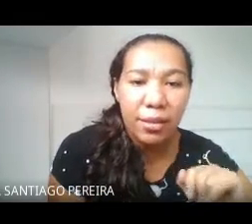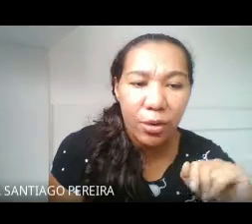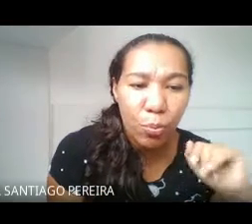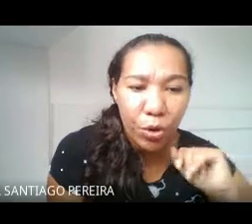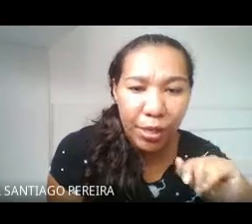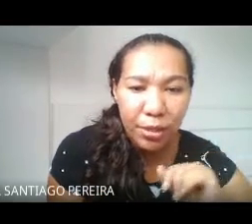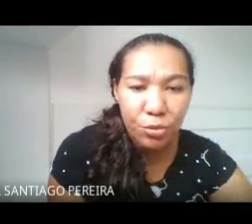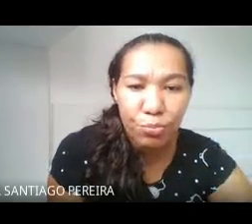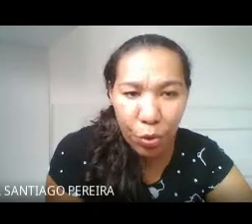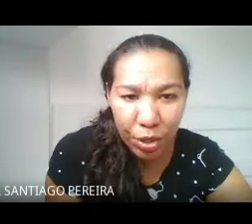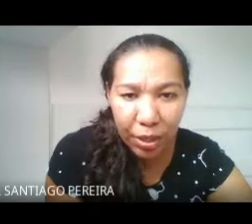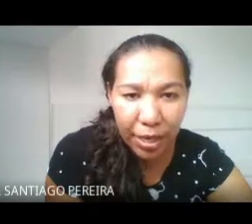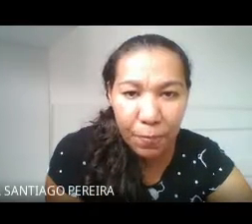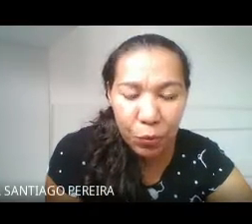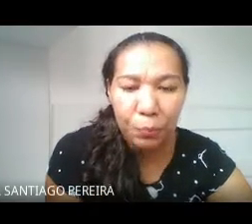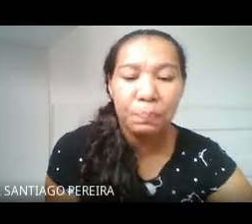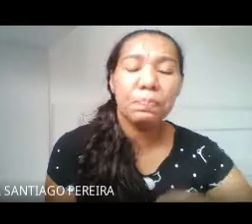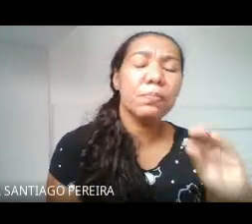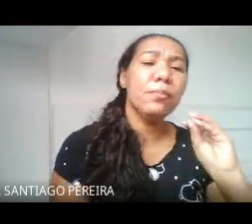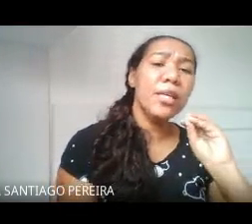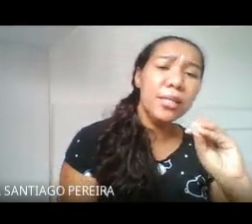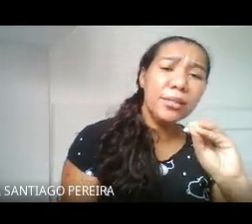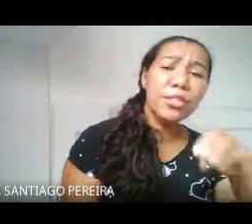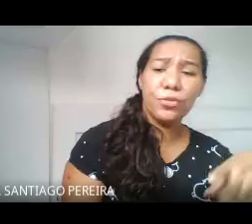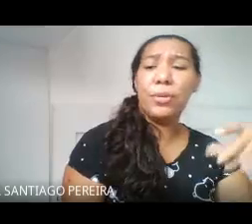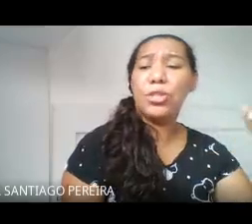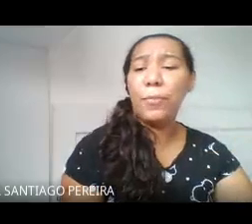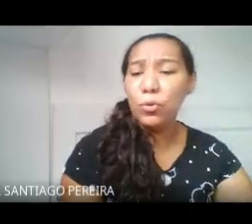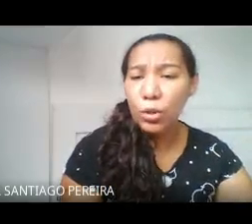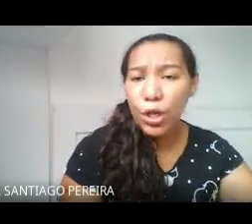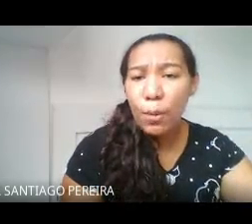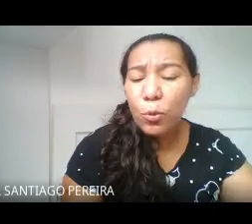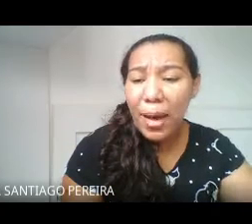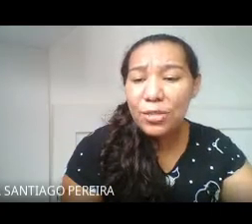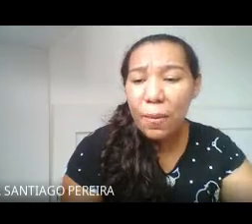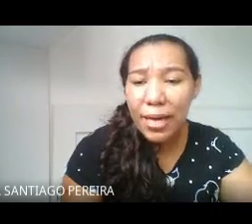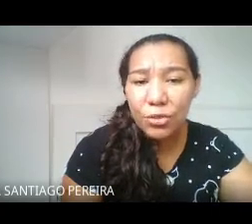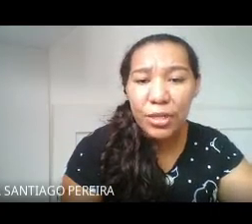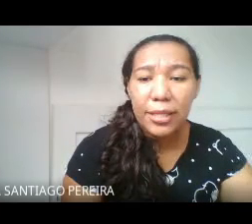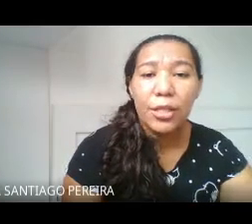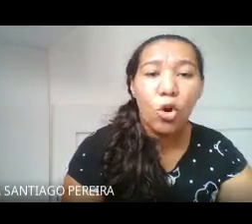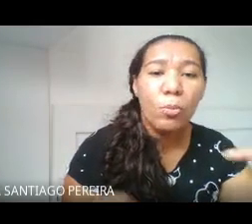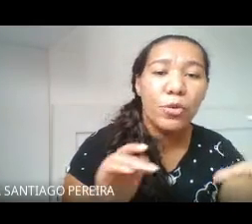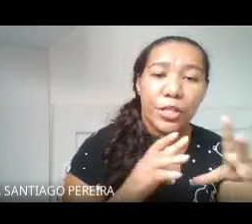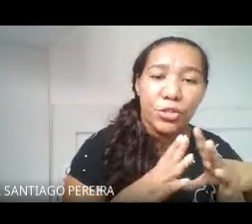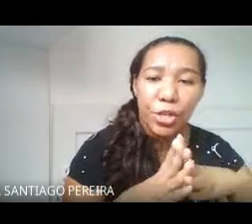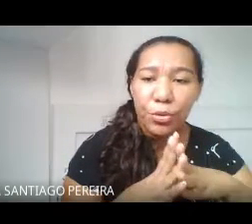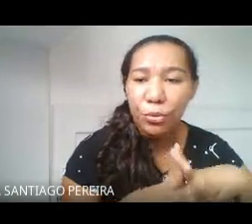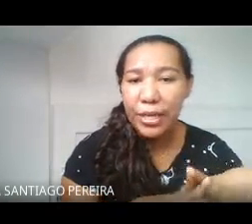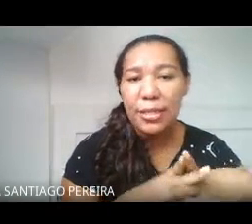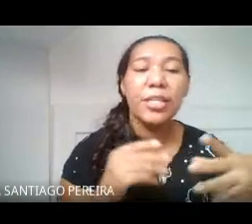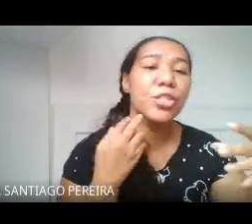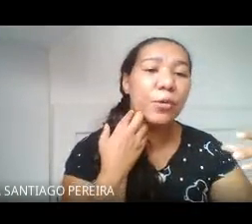vai entender o porquê disso um pouquinho daqui a pouco. Antes, vamos lá para o passo a passo, né, de como foi que a